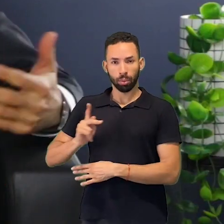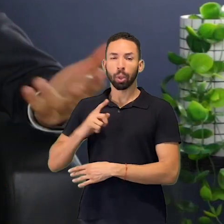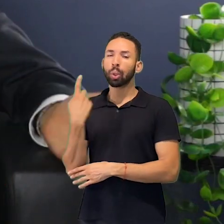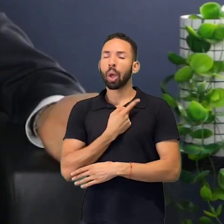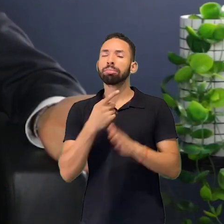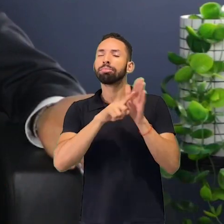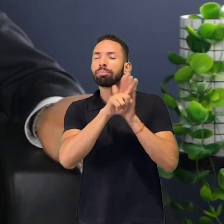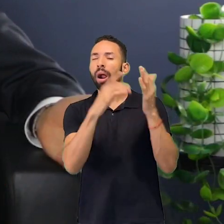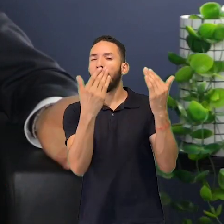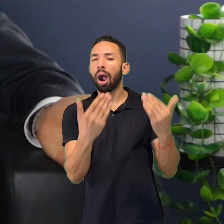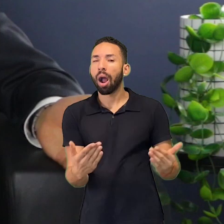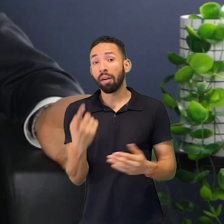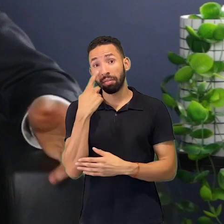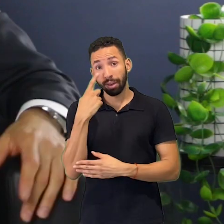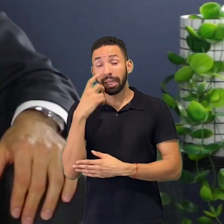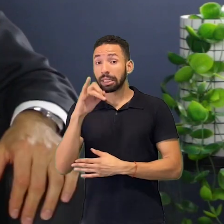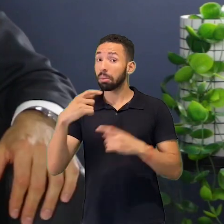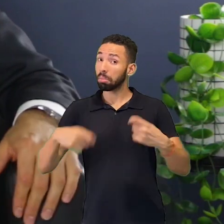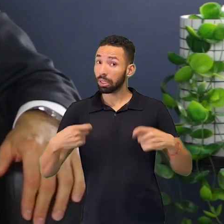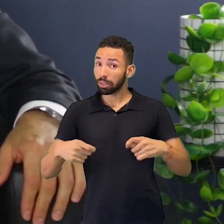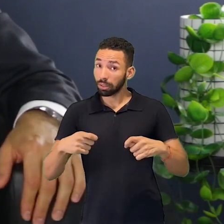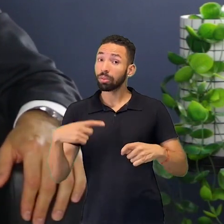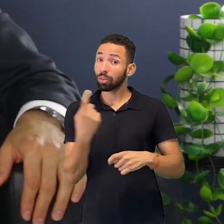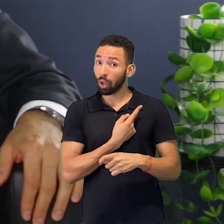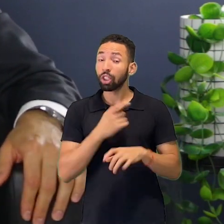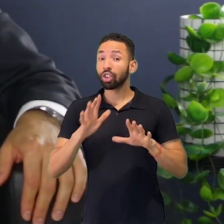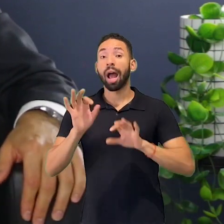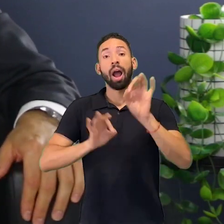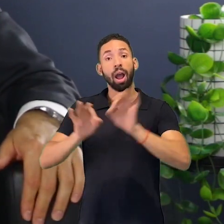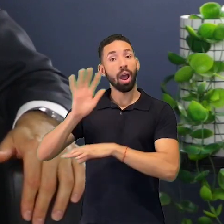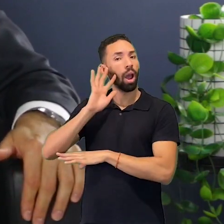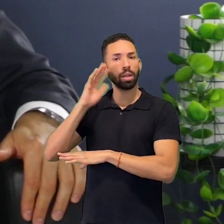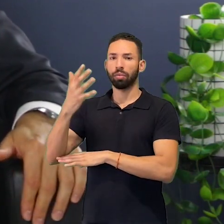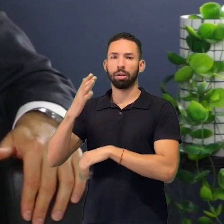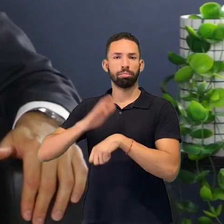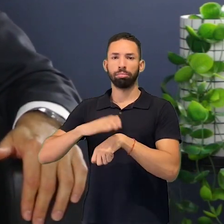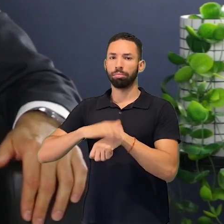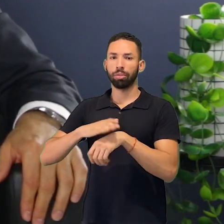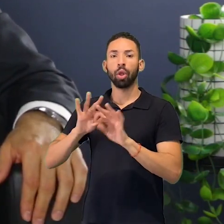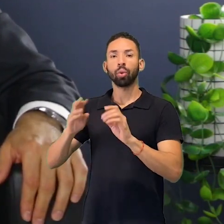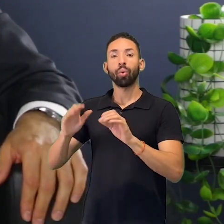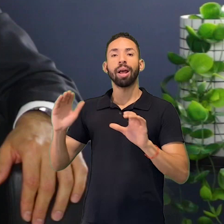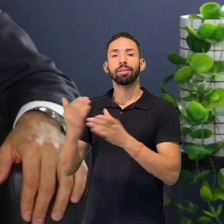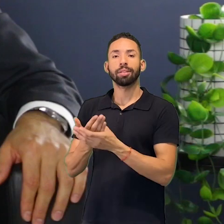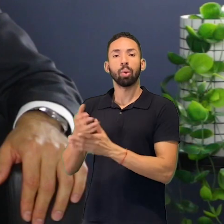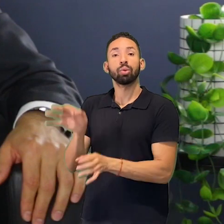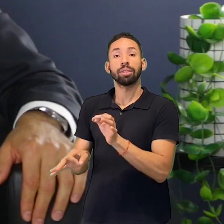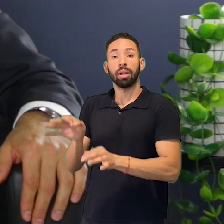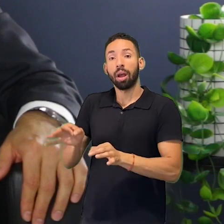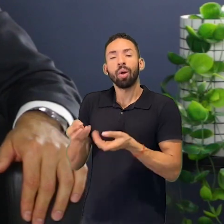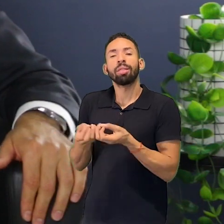Defensoria Pública para nós analisarmos esse caso e, se for necessário, entrar com ação. E já conseguimos